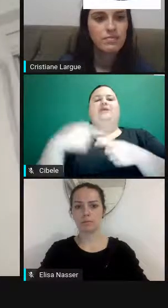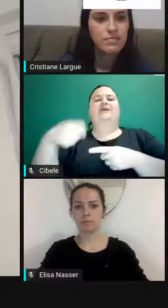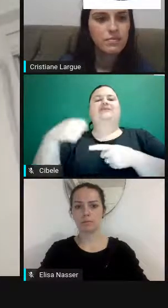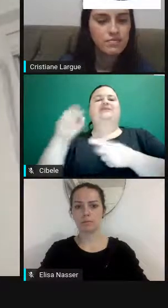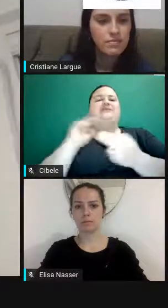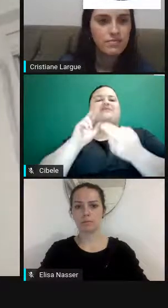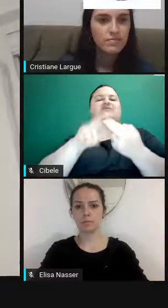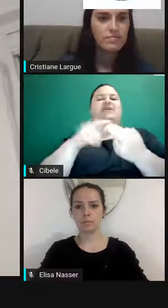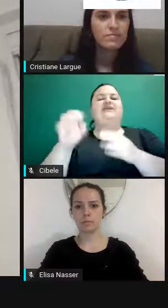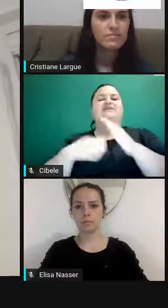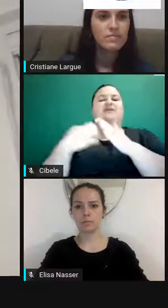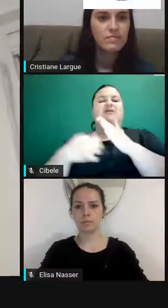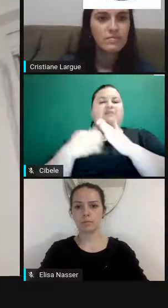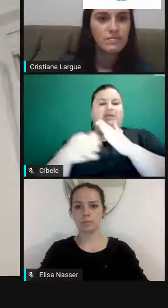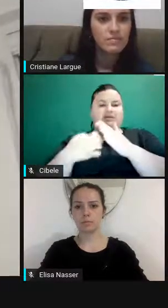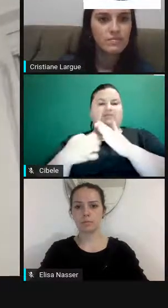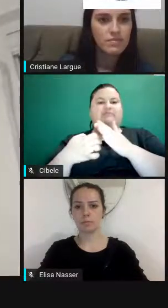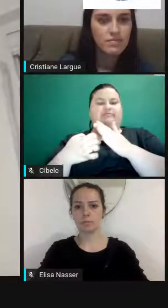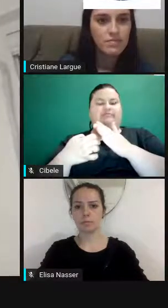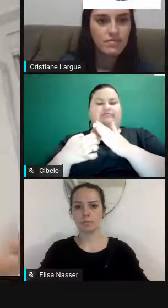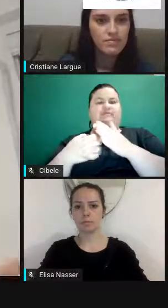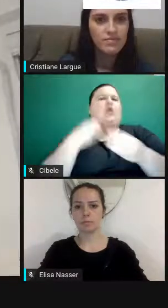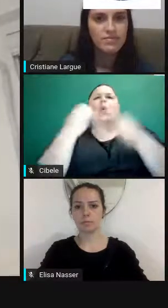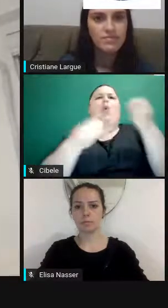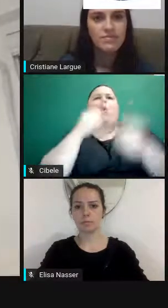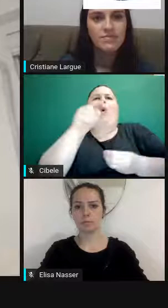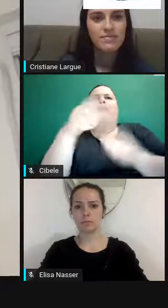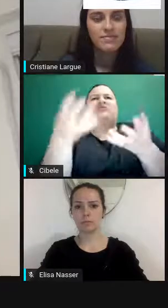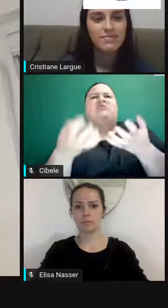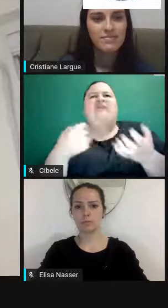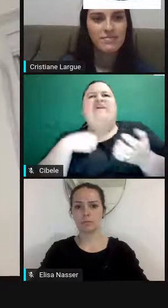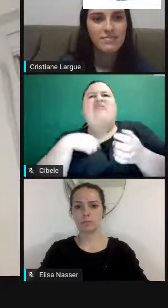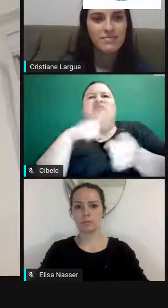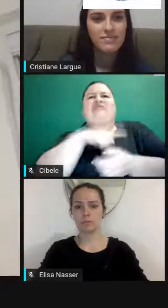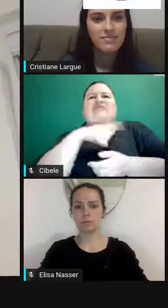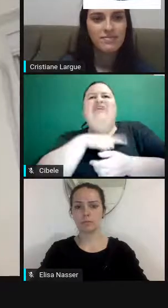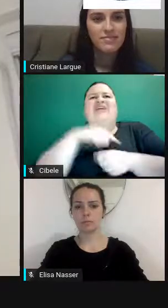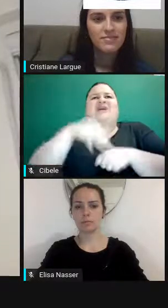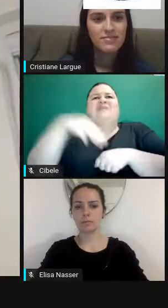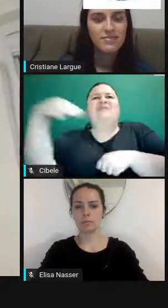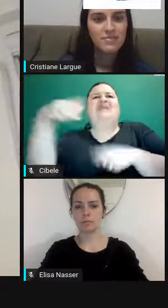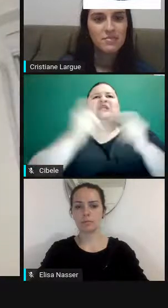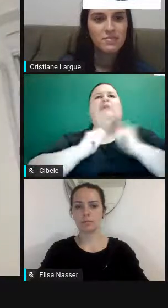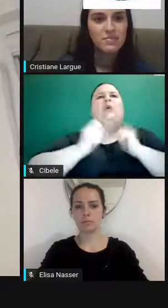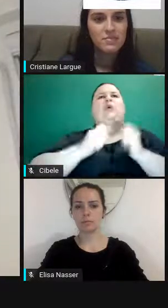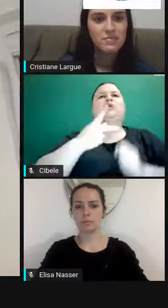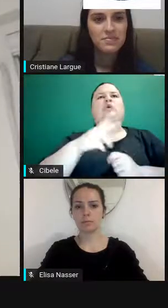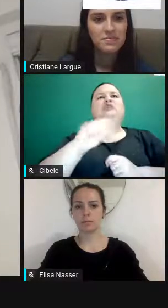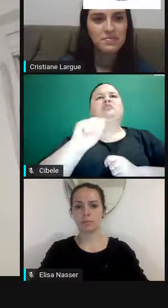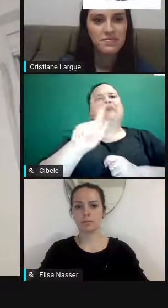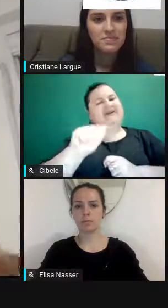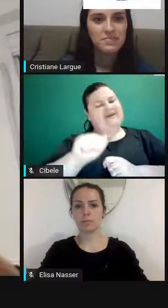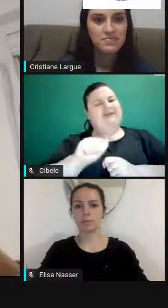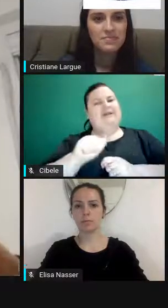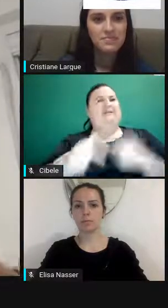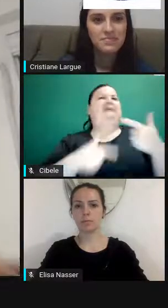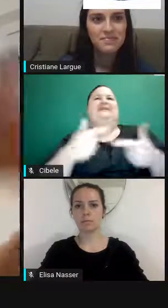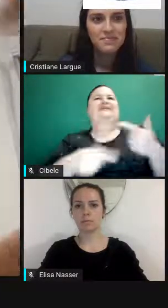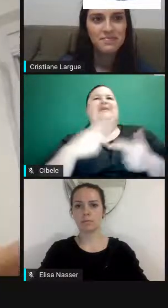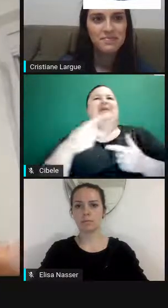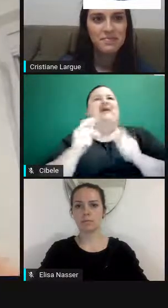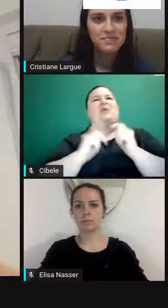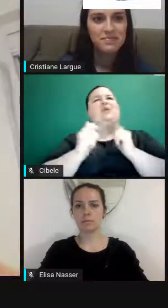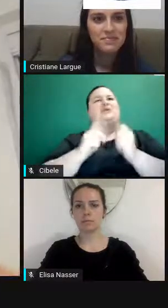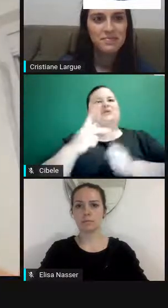fiscal na época era o cara como que tu quer que eu tenha resposta mestrado e em controle de pragas cara para trabalhar com controle de pragas um